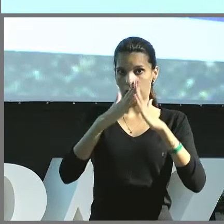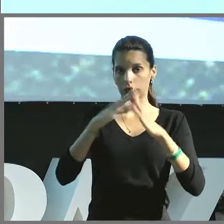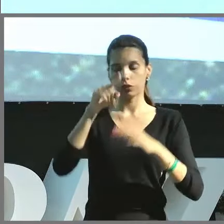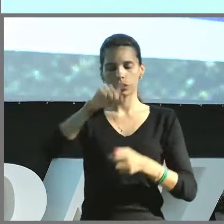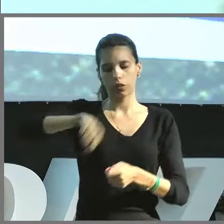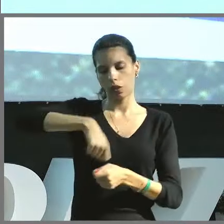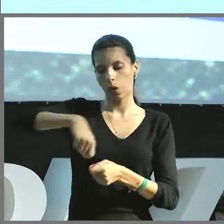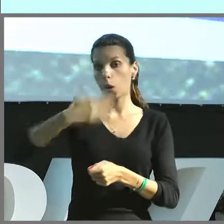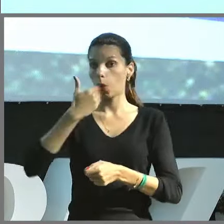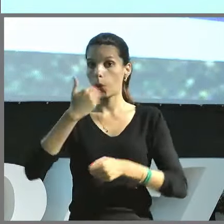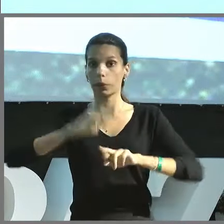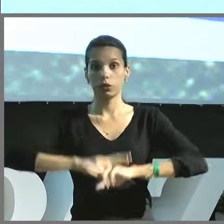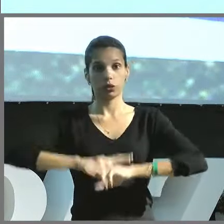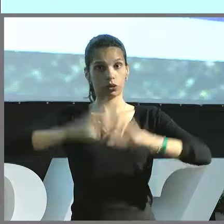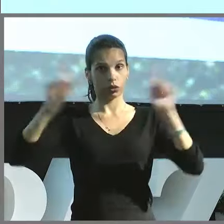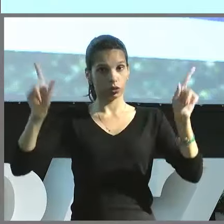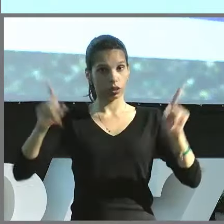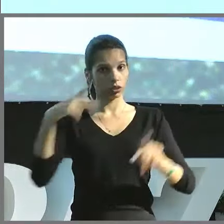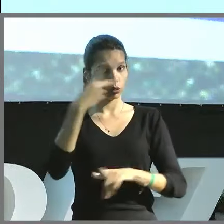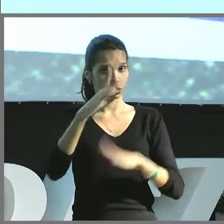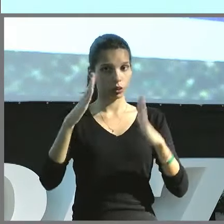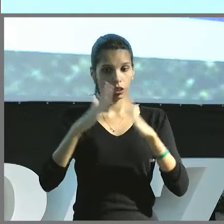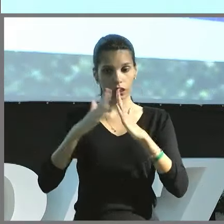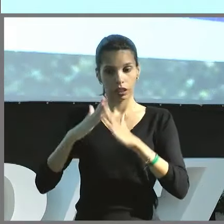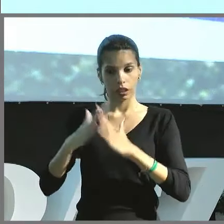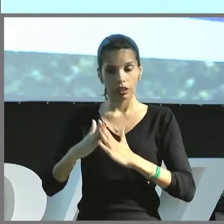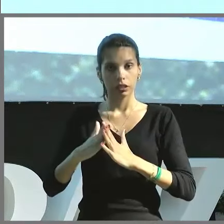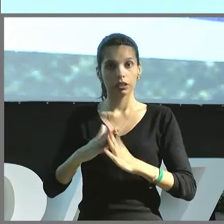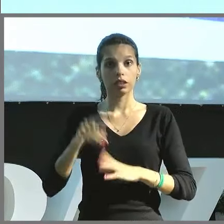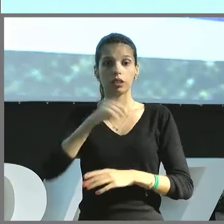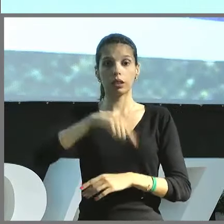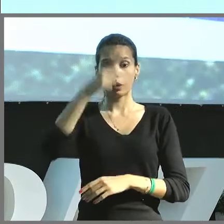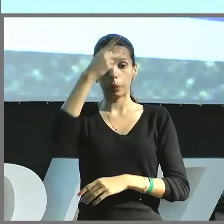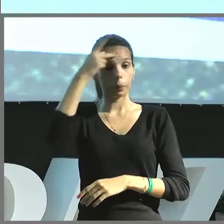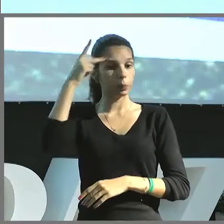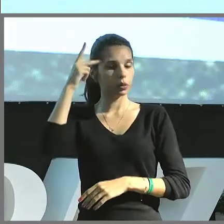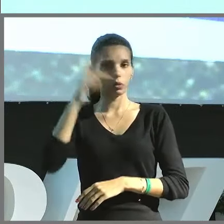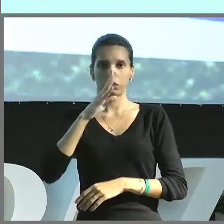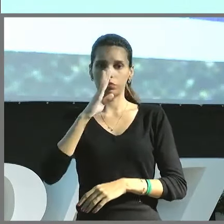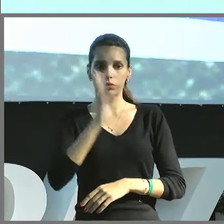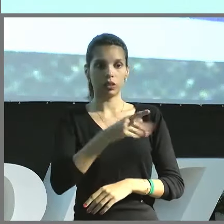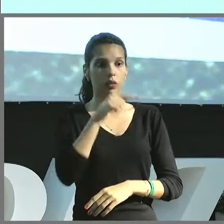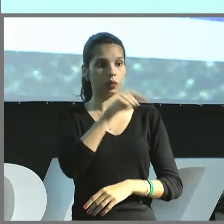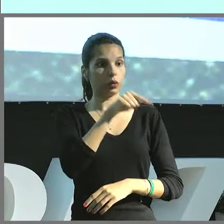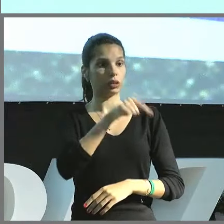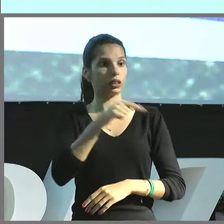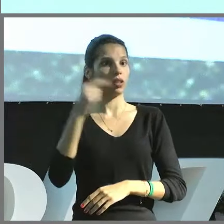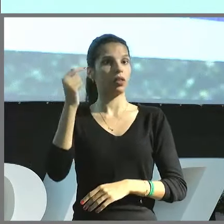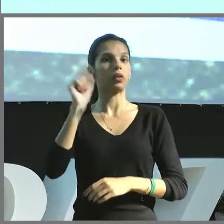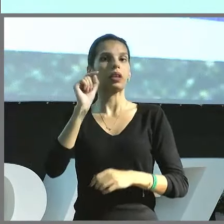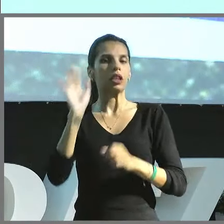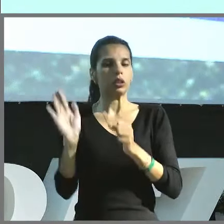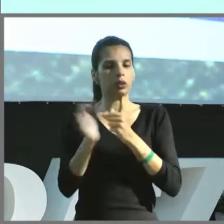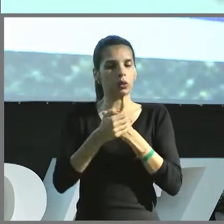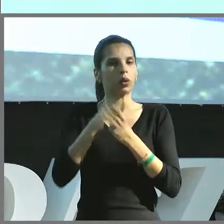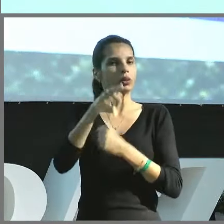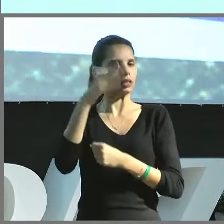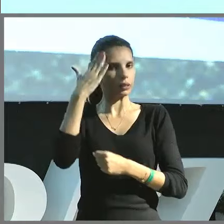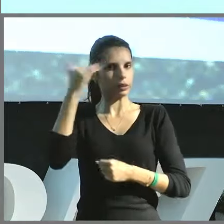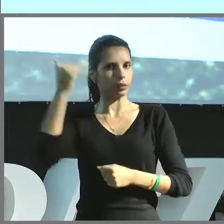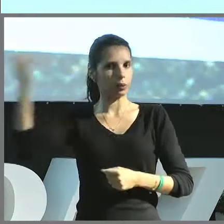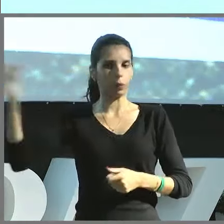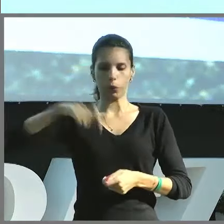ninguém faz igual ao seu dentro de casa, na parentela, e acusam você de ser um chefe escondido, ou um